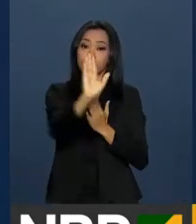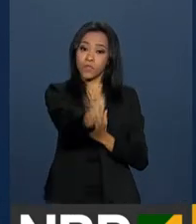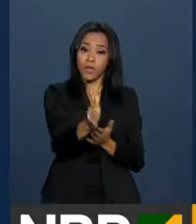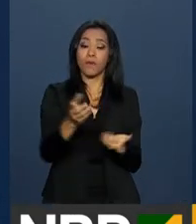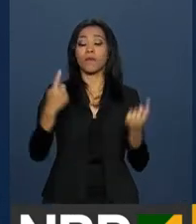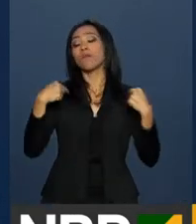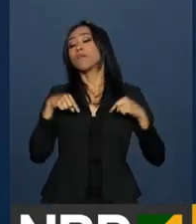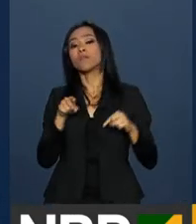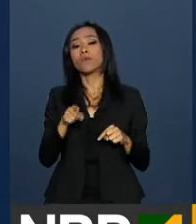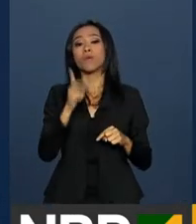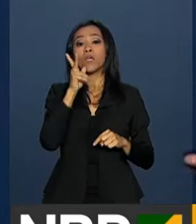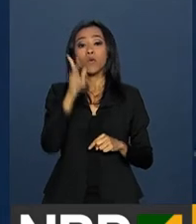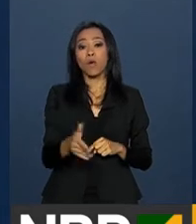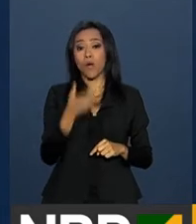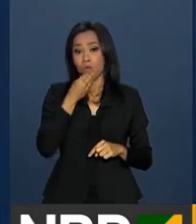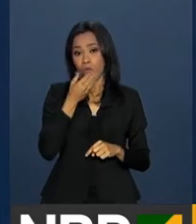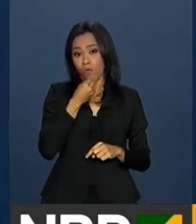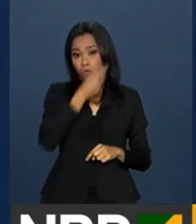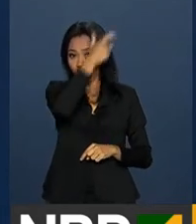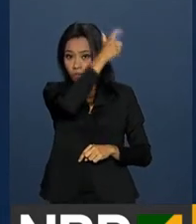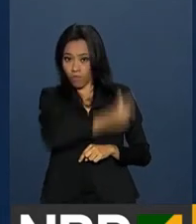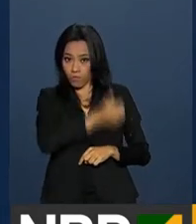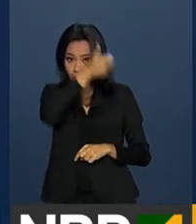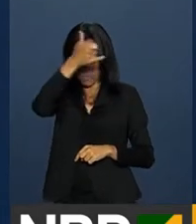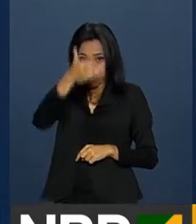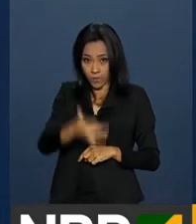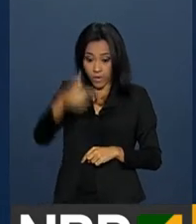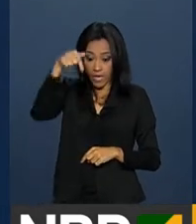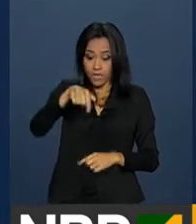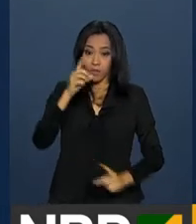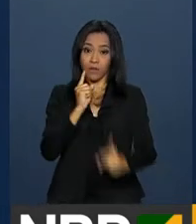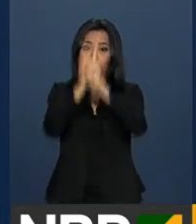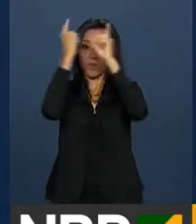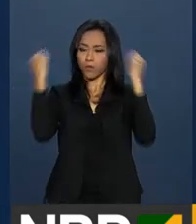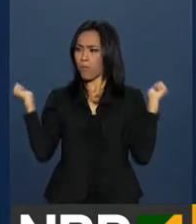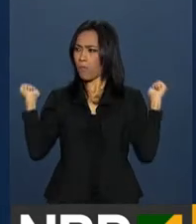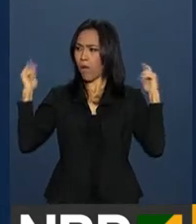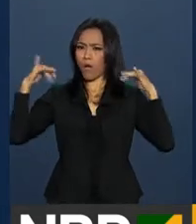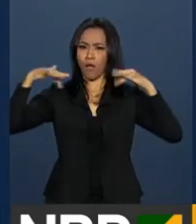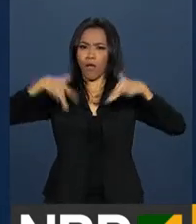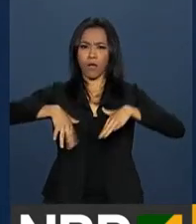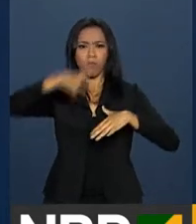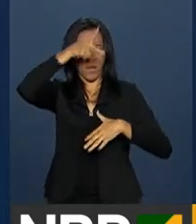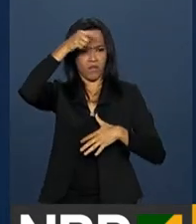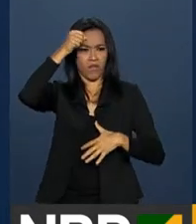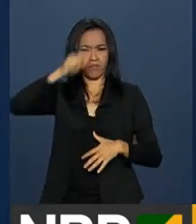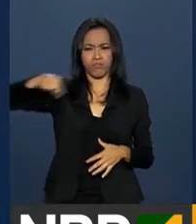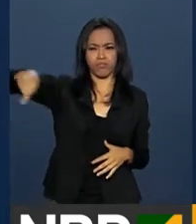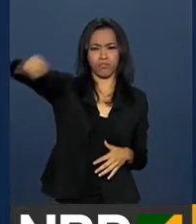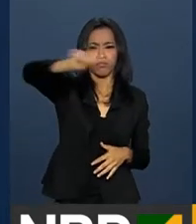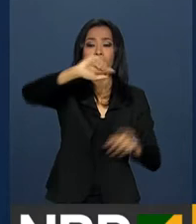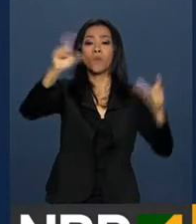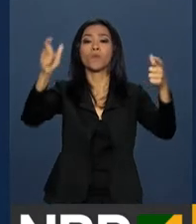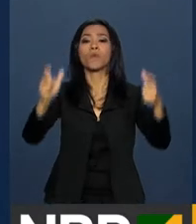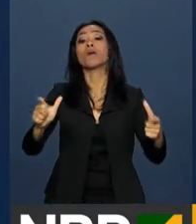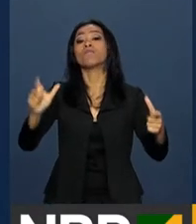como mencionou o Paulo, que esta marcha, né, ela é mais, convenhamos, do que um espaço de